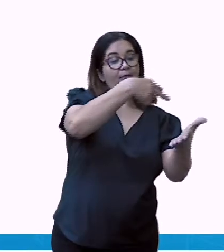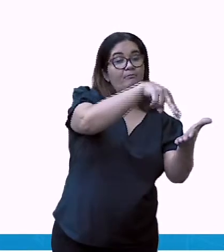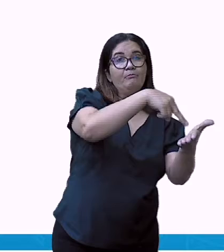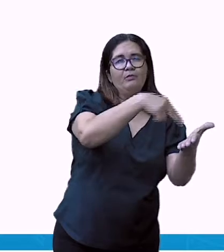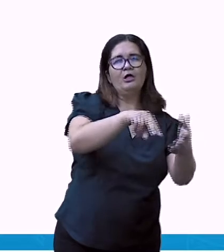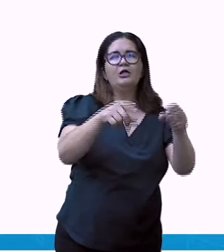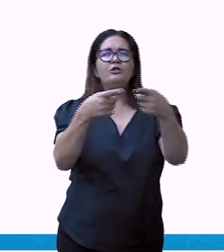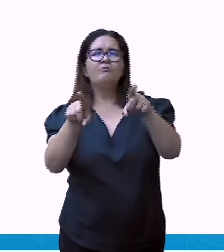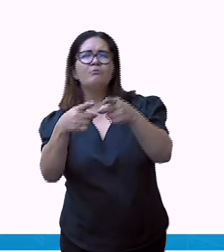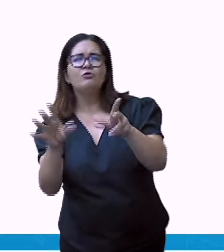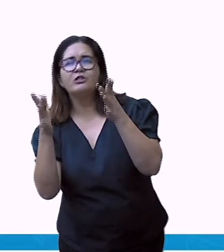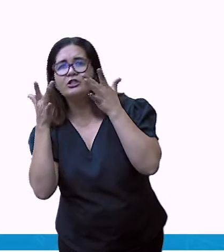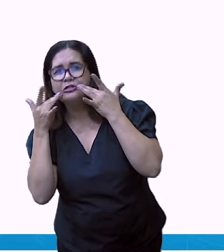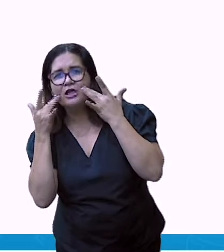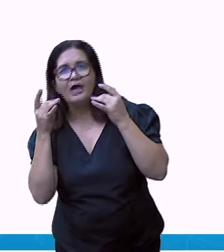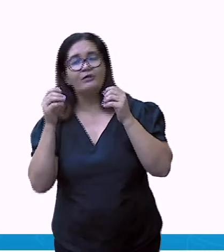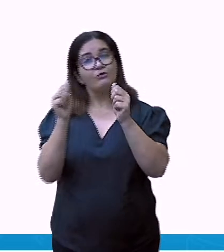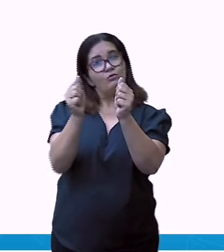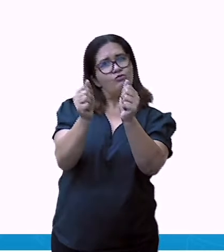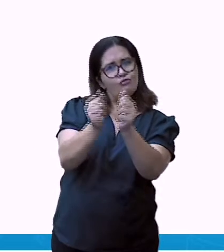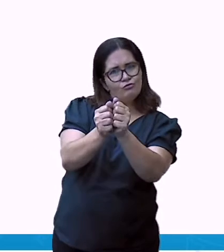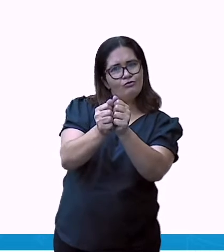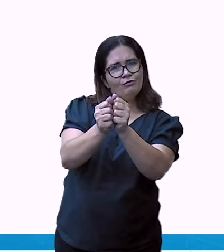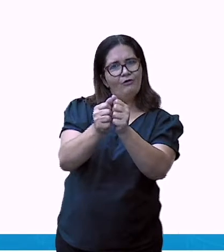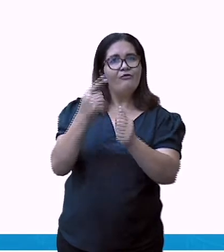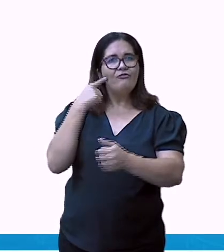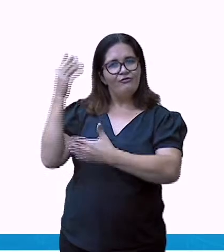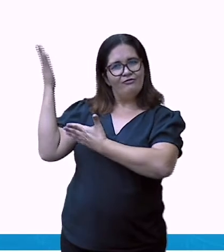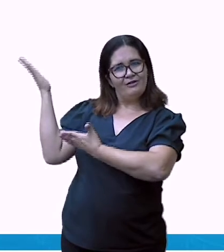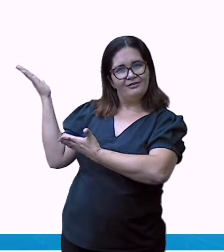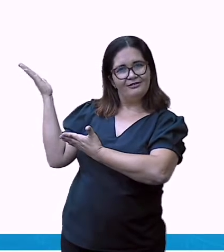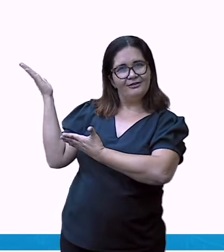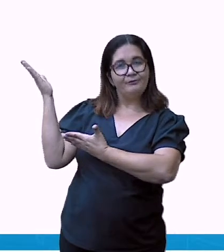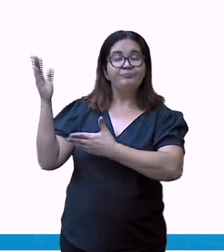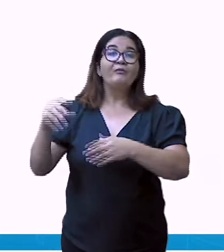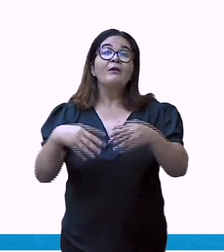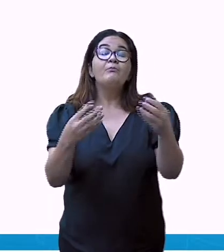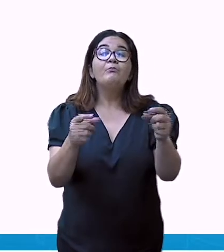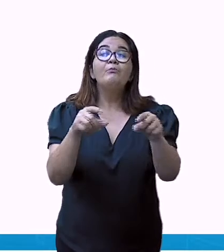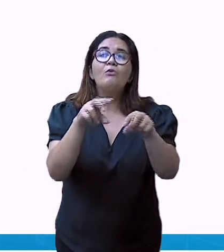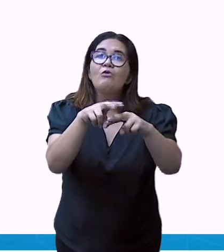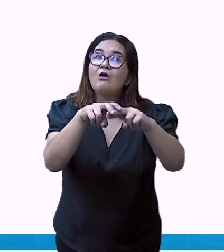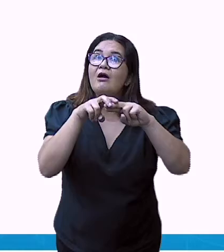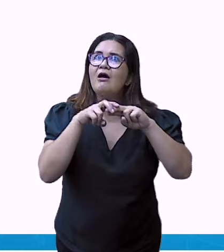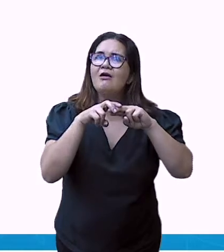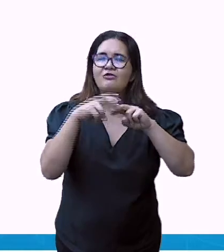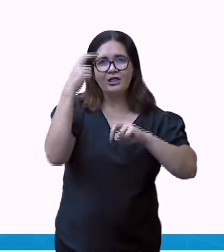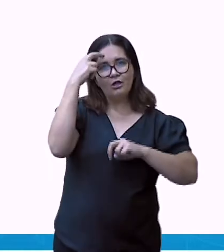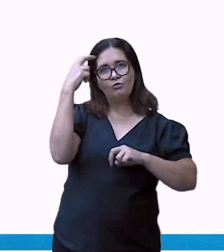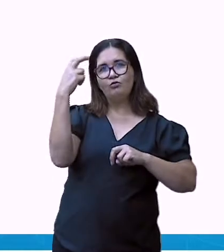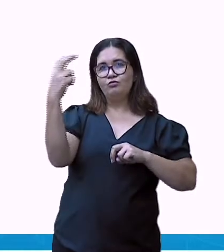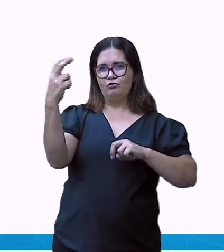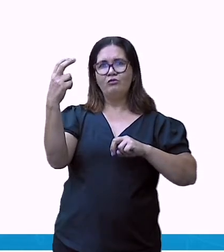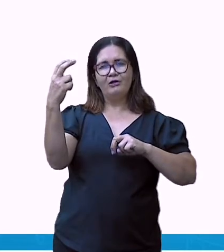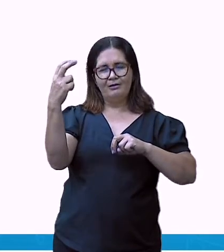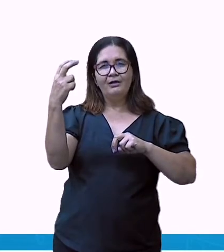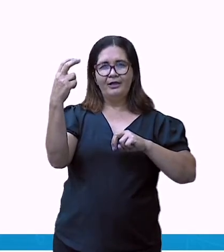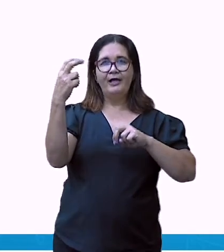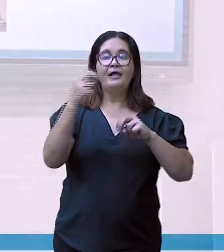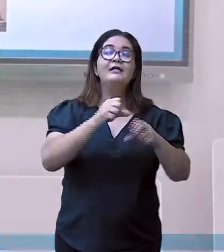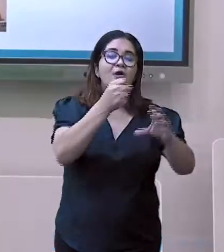Os foguetos são formadas por aspectos culturais dos povos